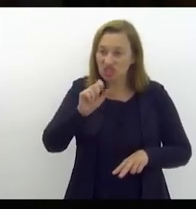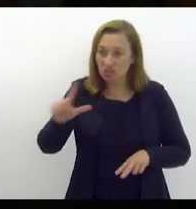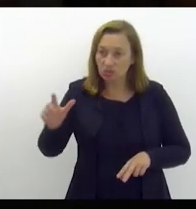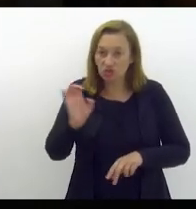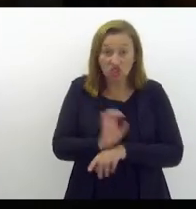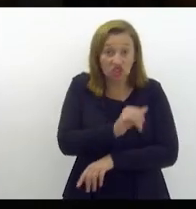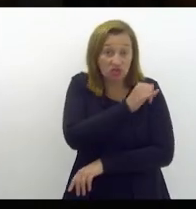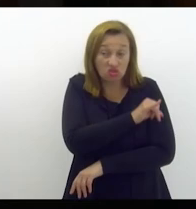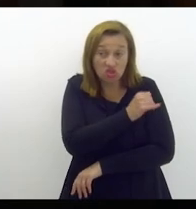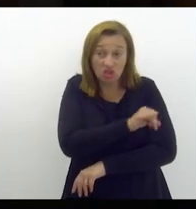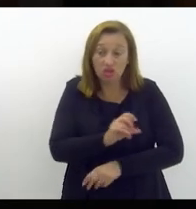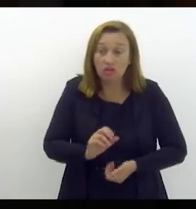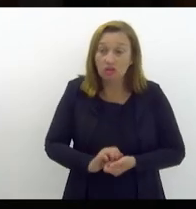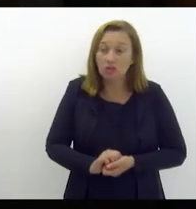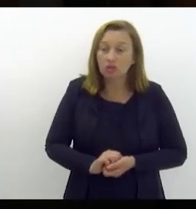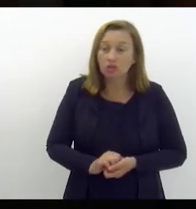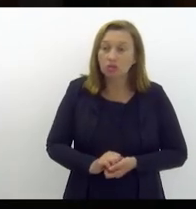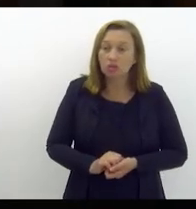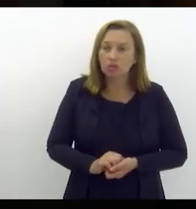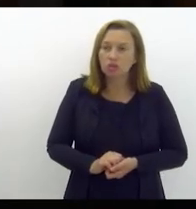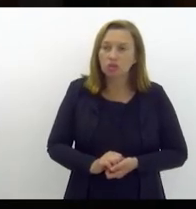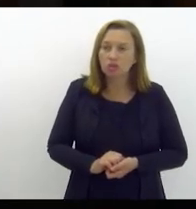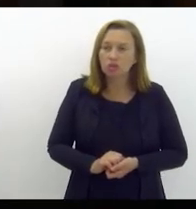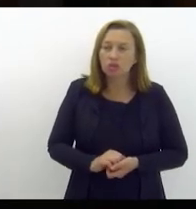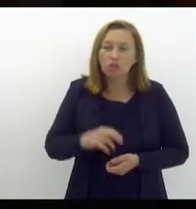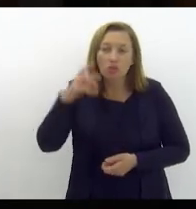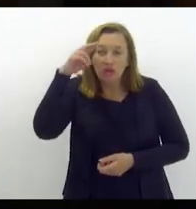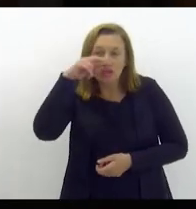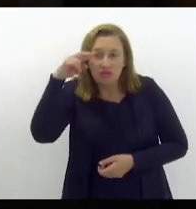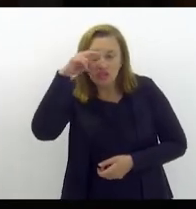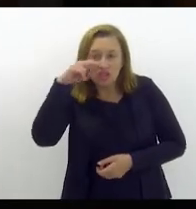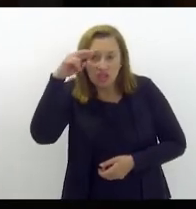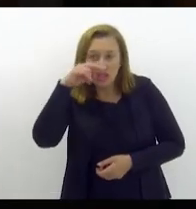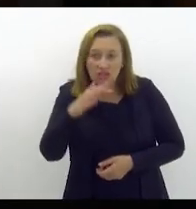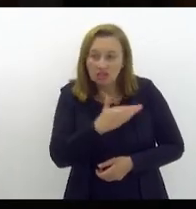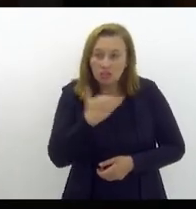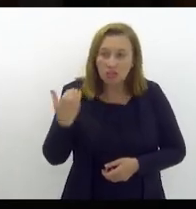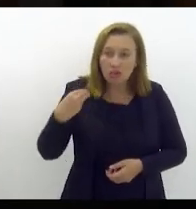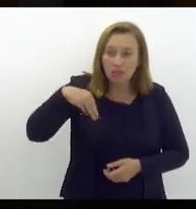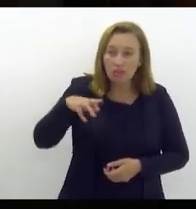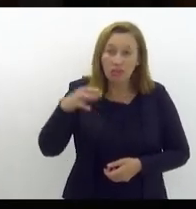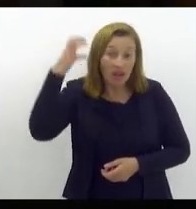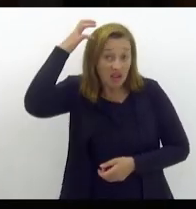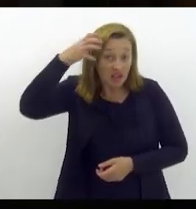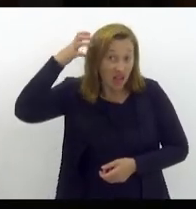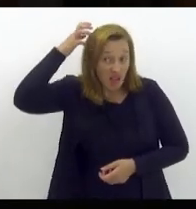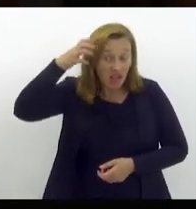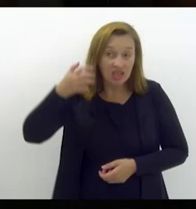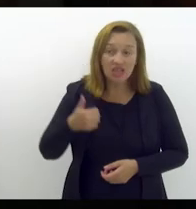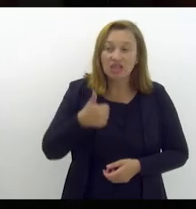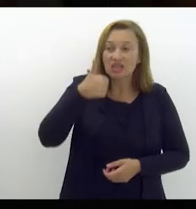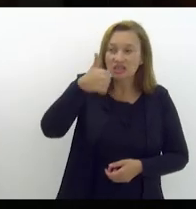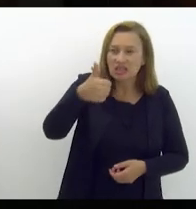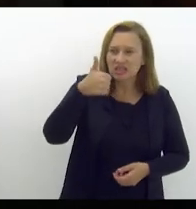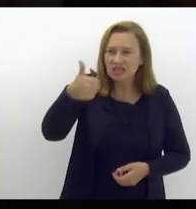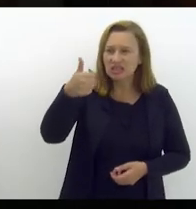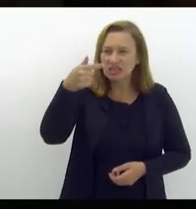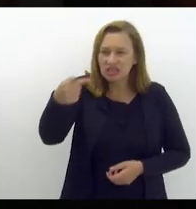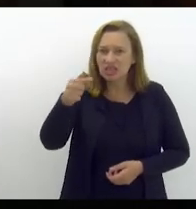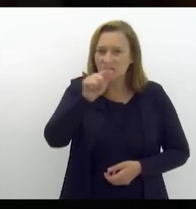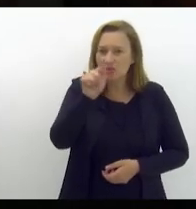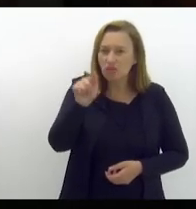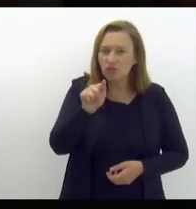Rio de Janeiro foi no âmbito da investigação do assassinato de Marielle Franco. Foram 117